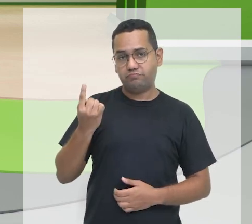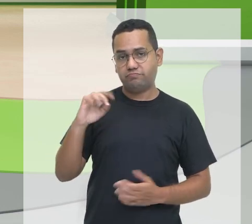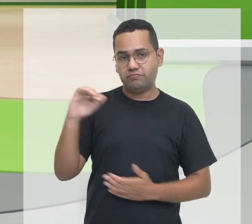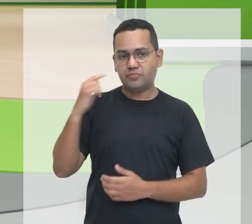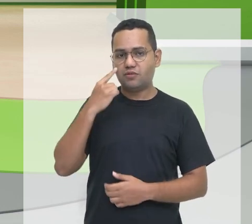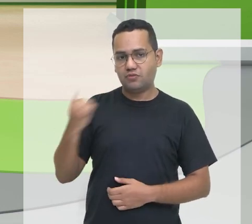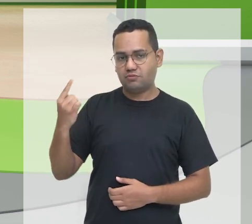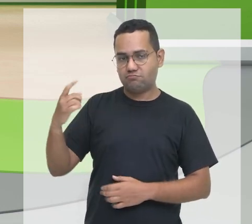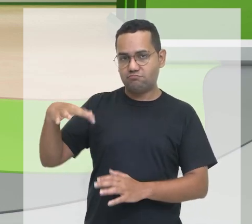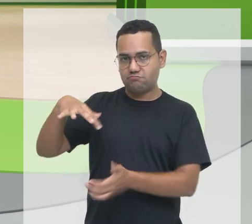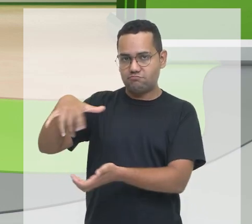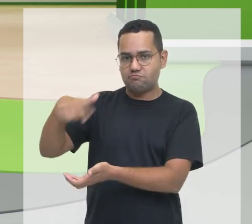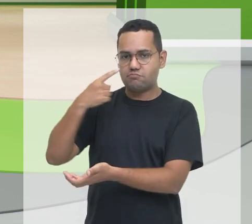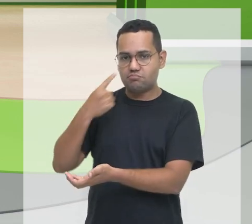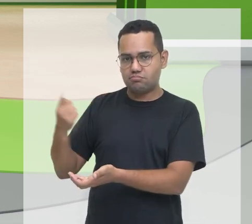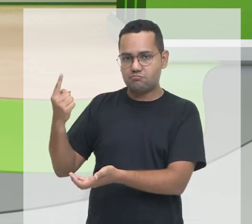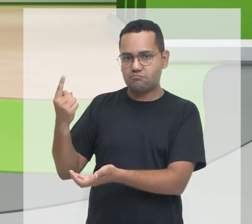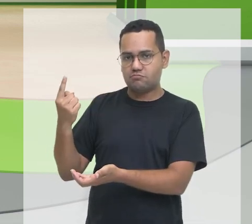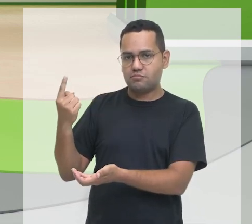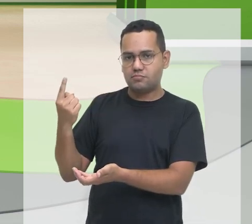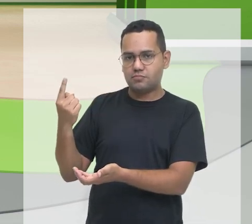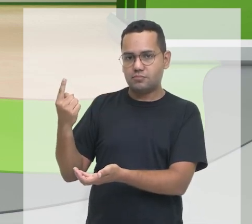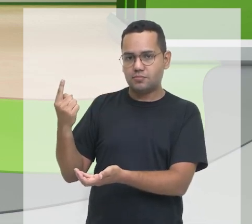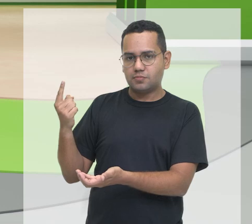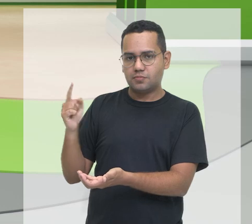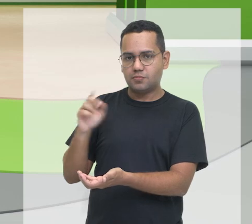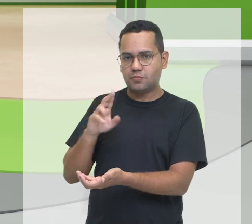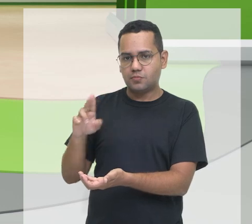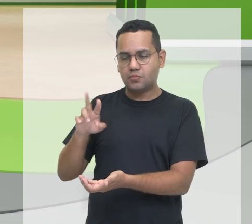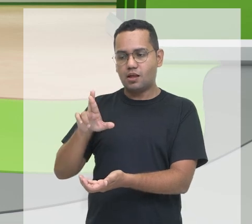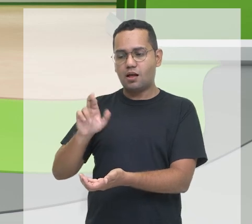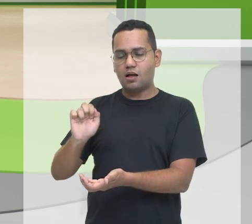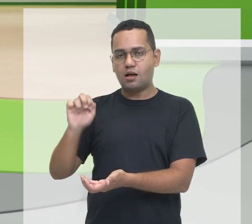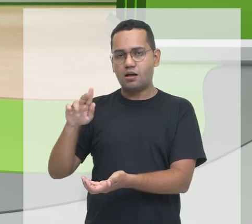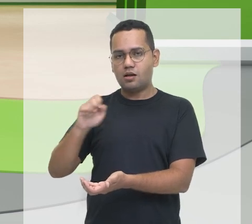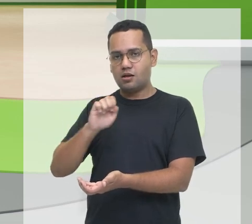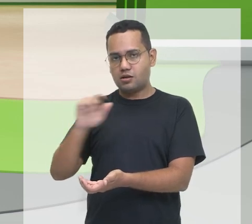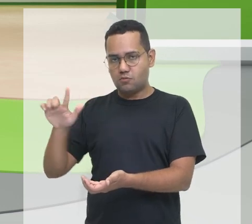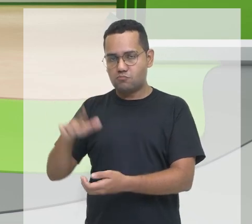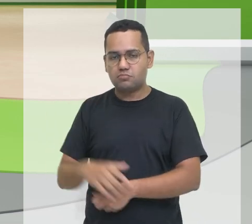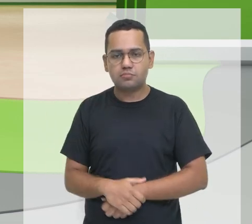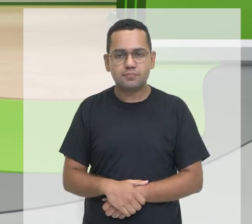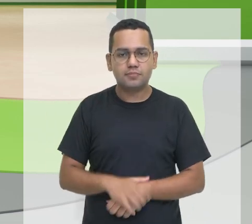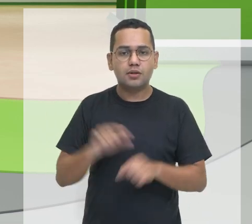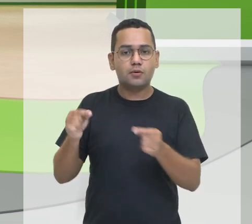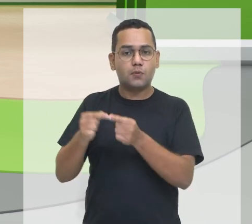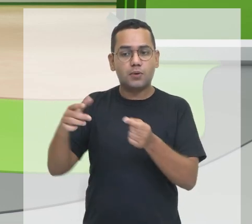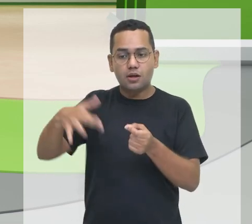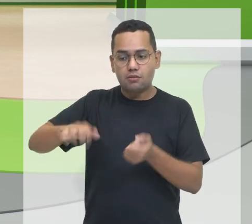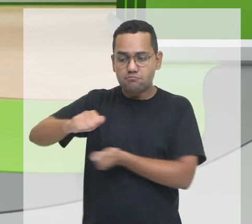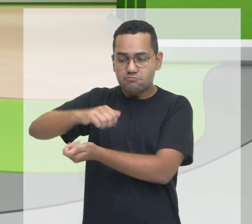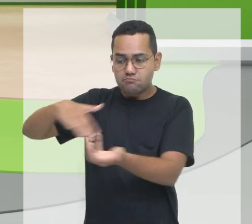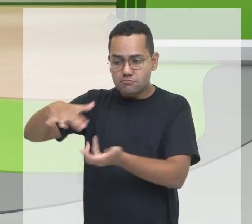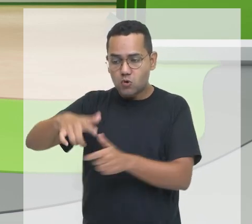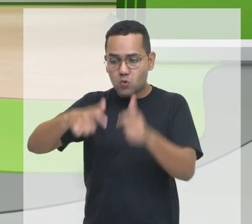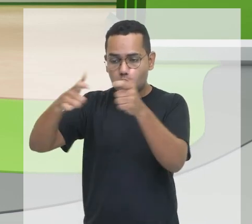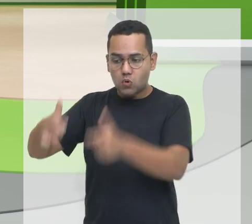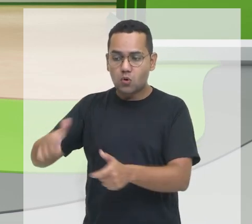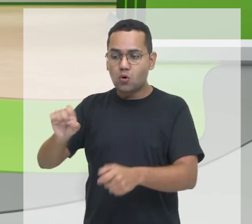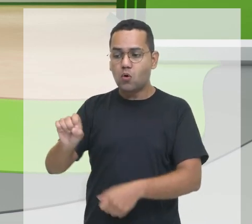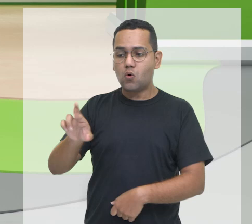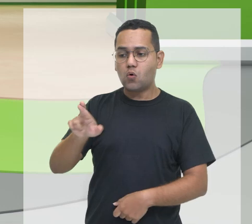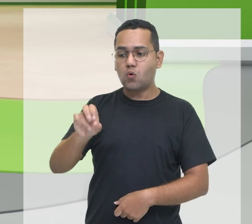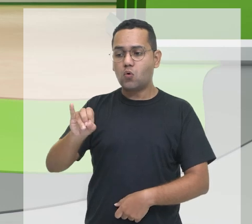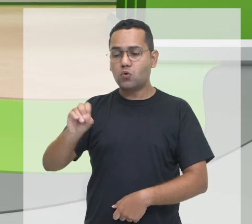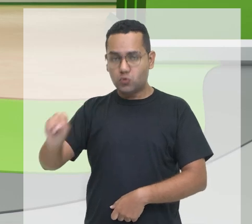Bem, está aqui ao meu lado, né, representada a estrela Rigel, que faz parte da constelação de Órion, e ela